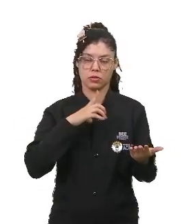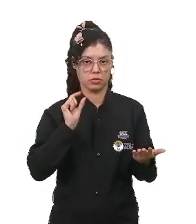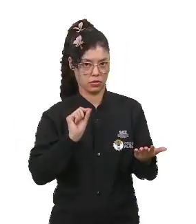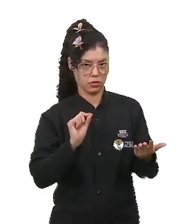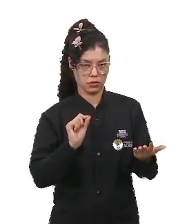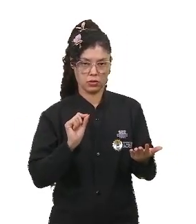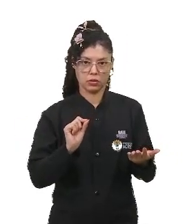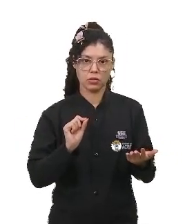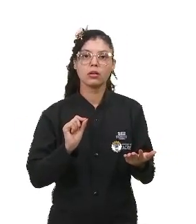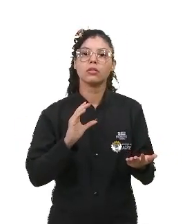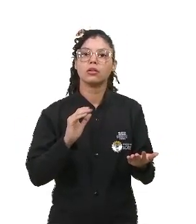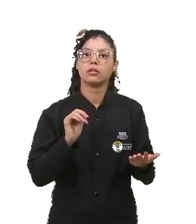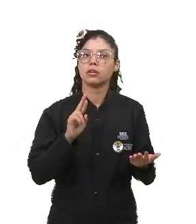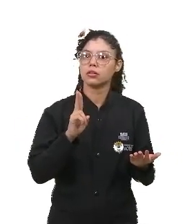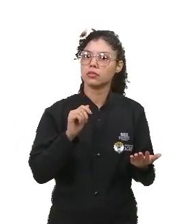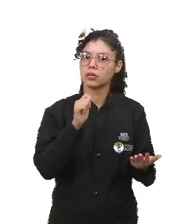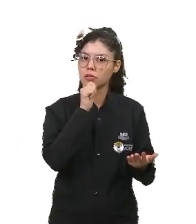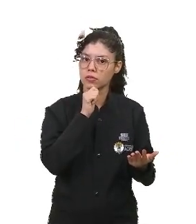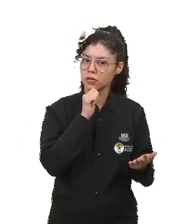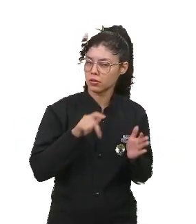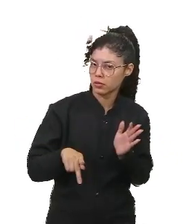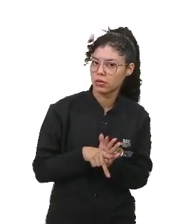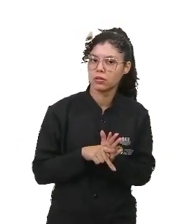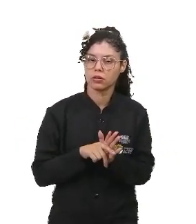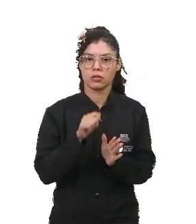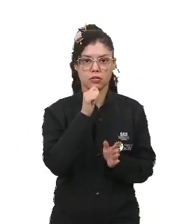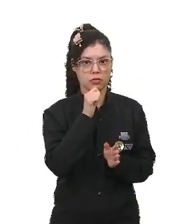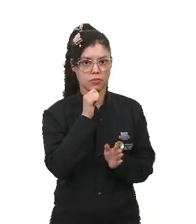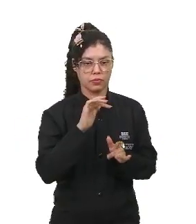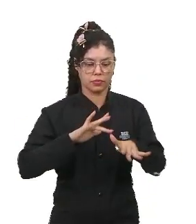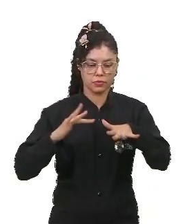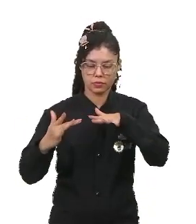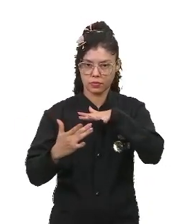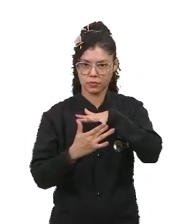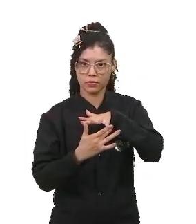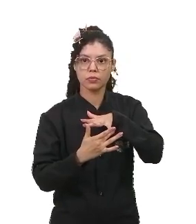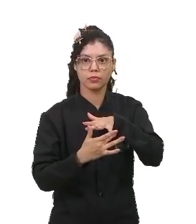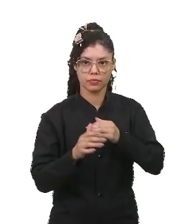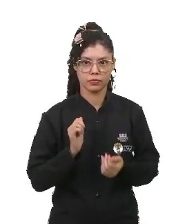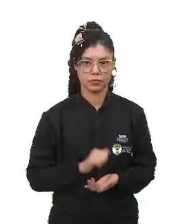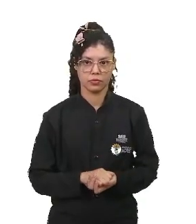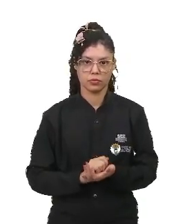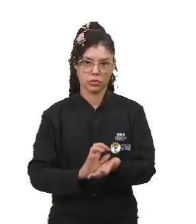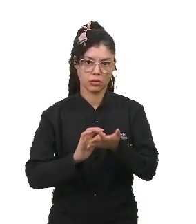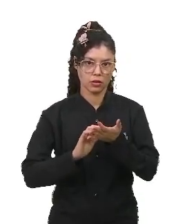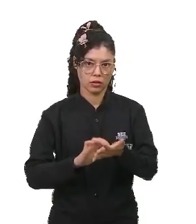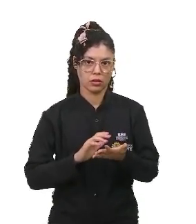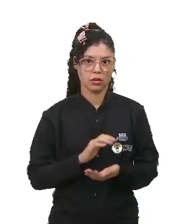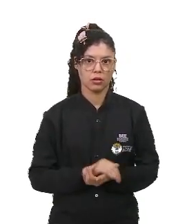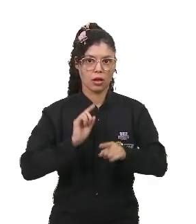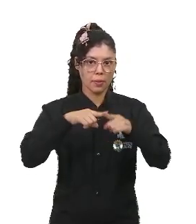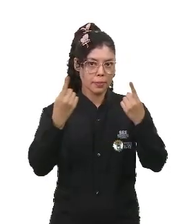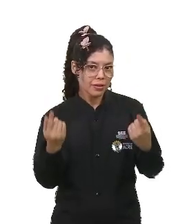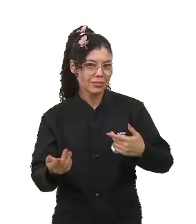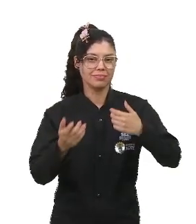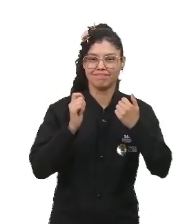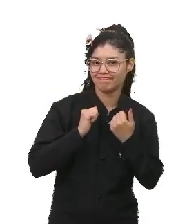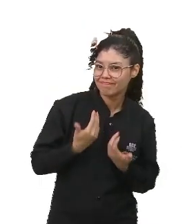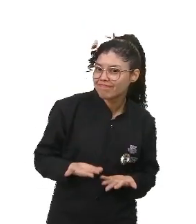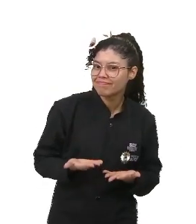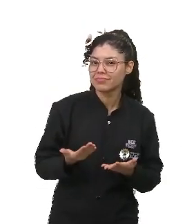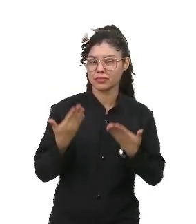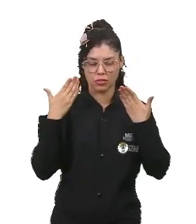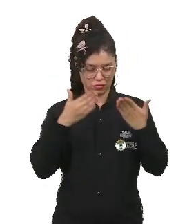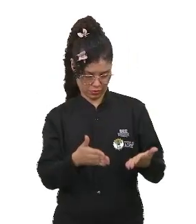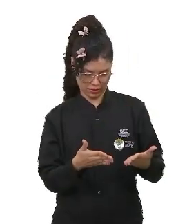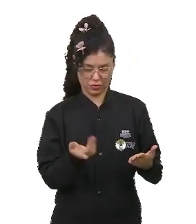público cativante ali das redes sociais, então você vai investir, né, no marketing digital. Mas dependendo se o público-alvo